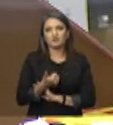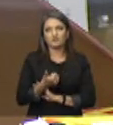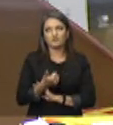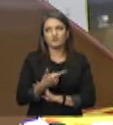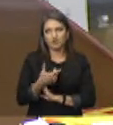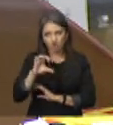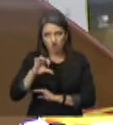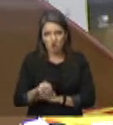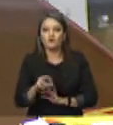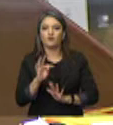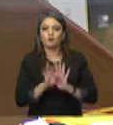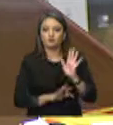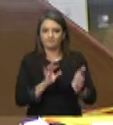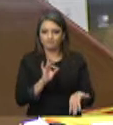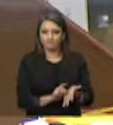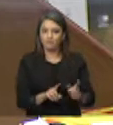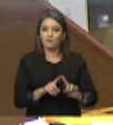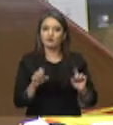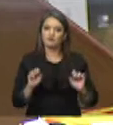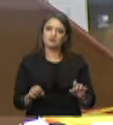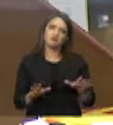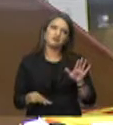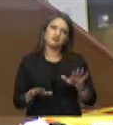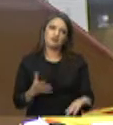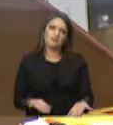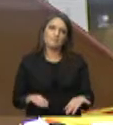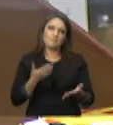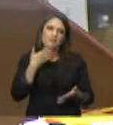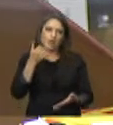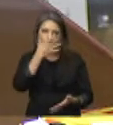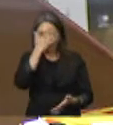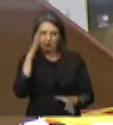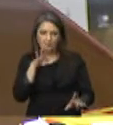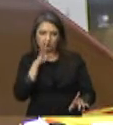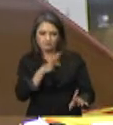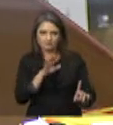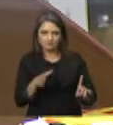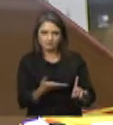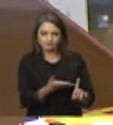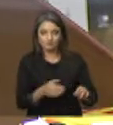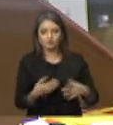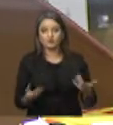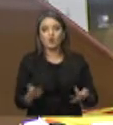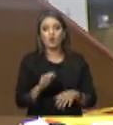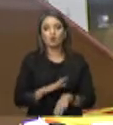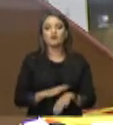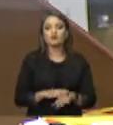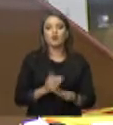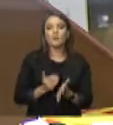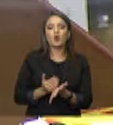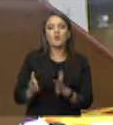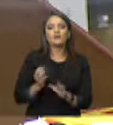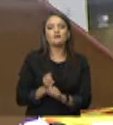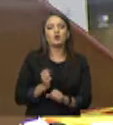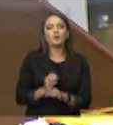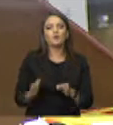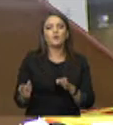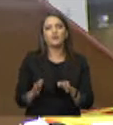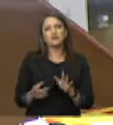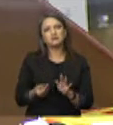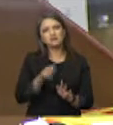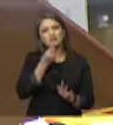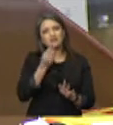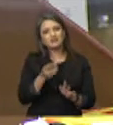na sua redação original e que pode eventualmente ser mais favorável ao acusado o efeito o termo inicial do prazo prescricional que antes podia